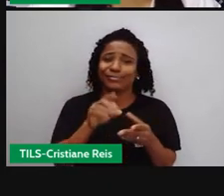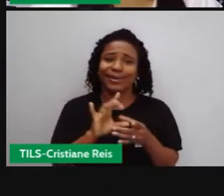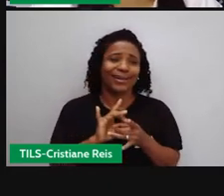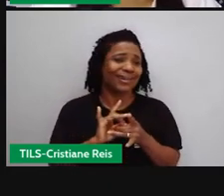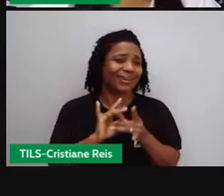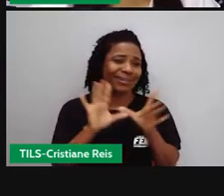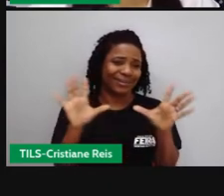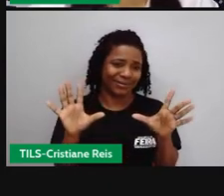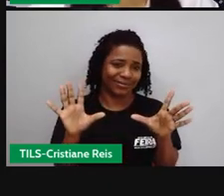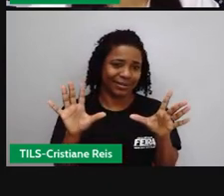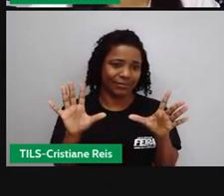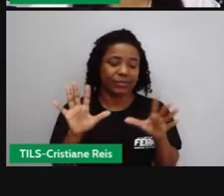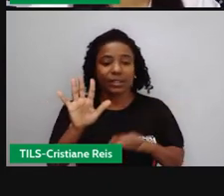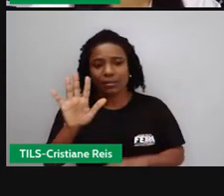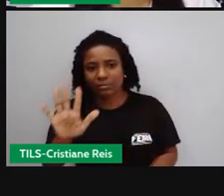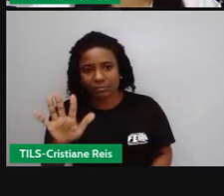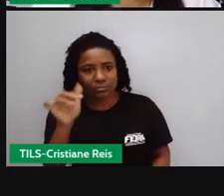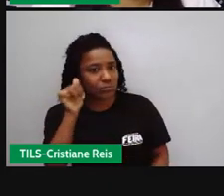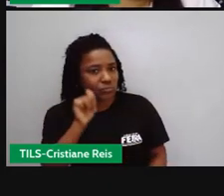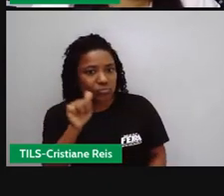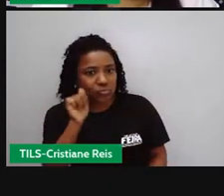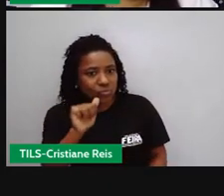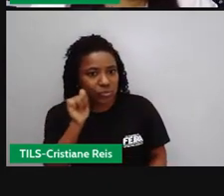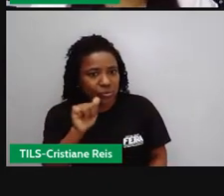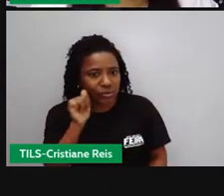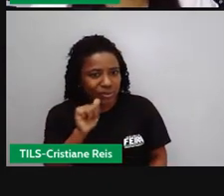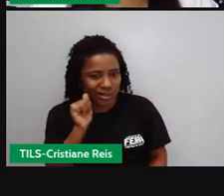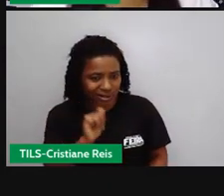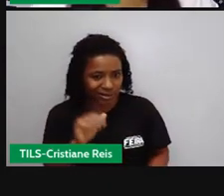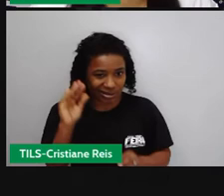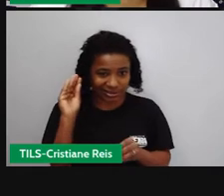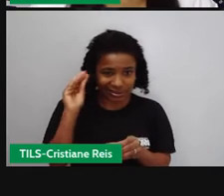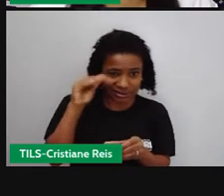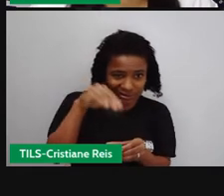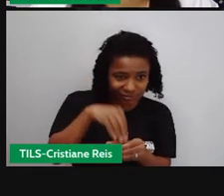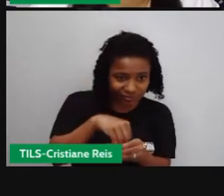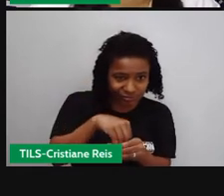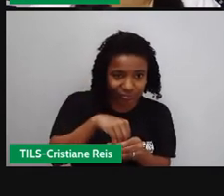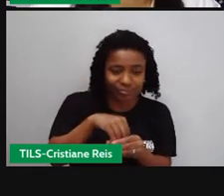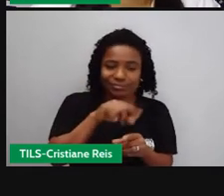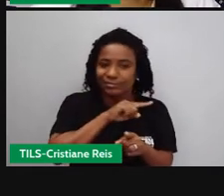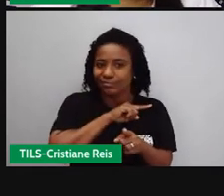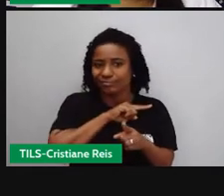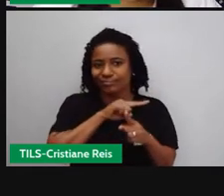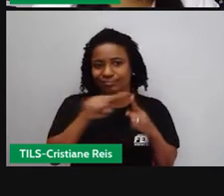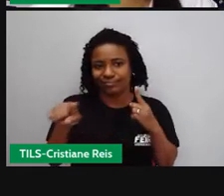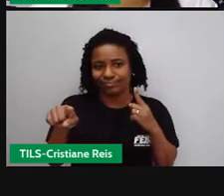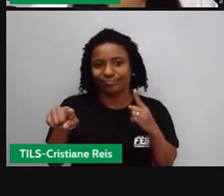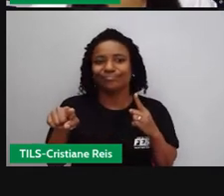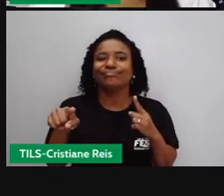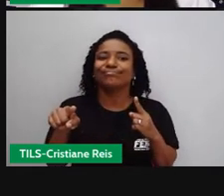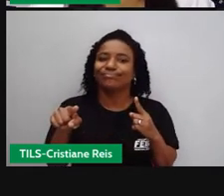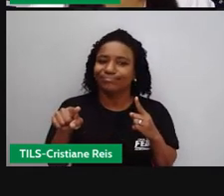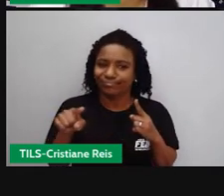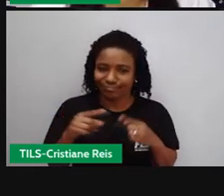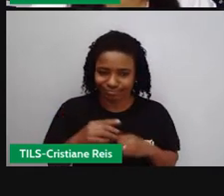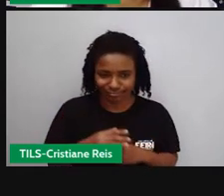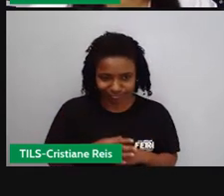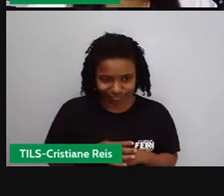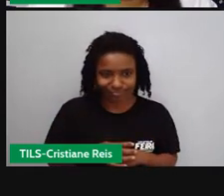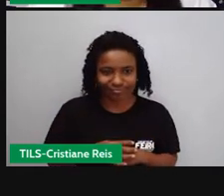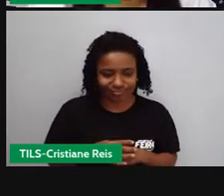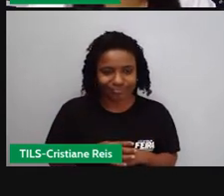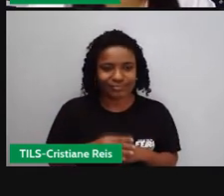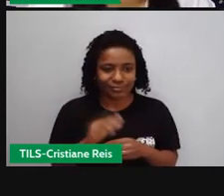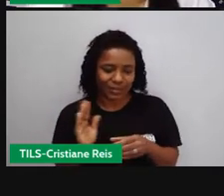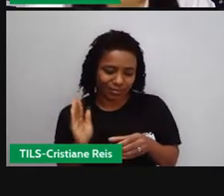não tinham o poder de voto, né? Ainda não podiam exercer e participar desse processo